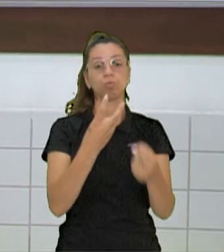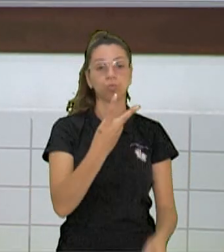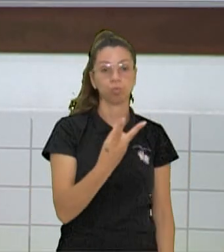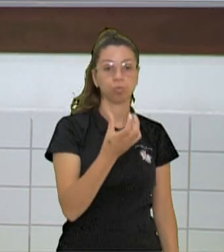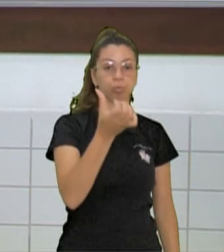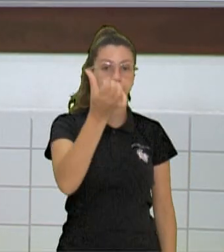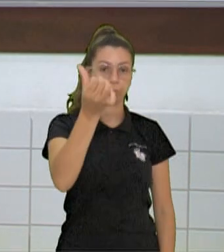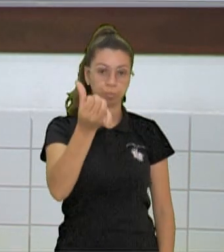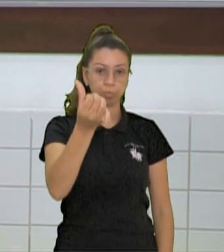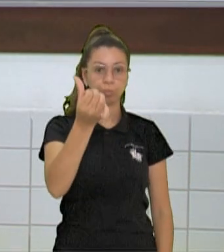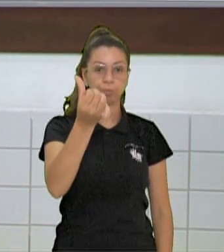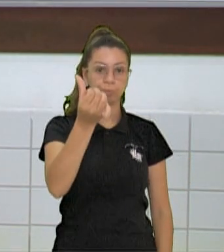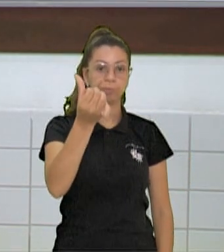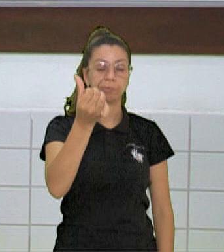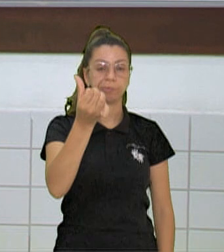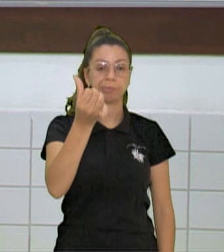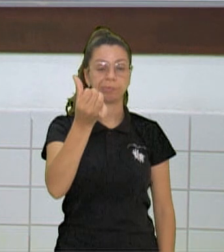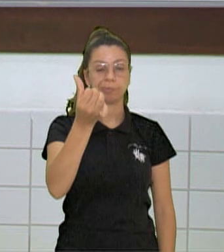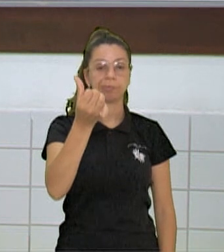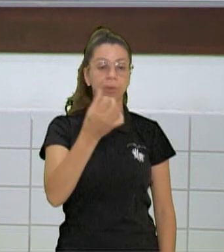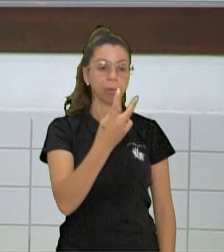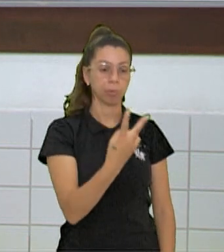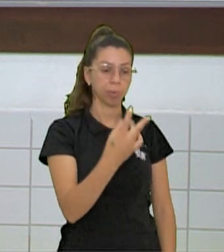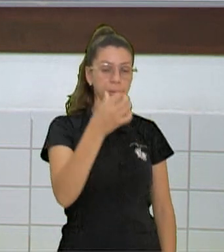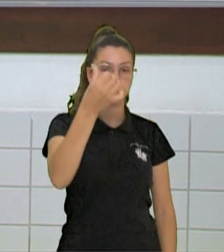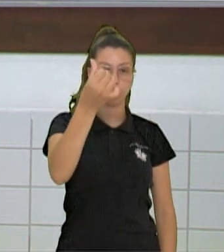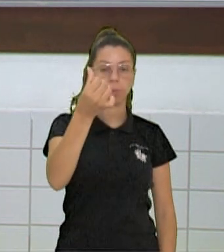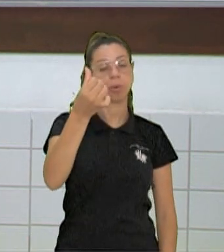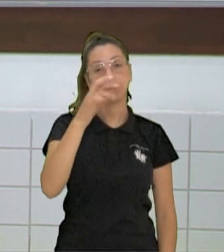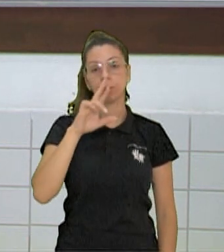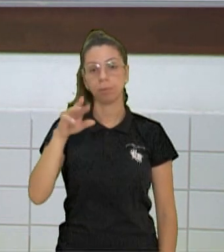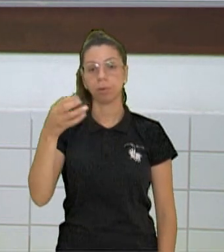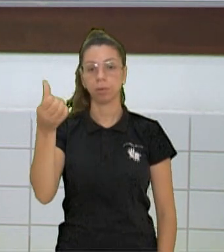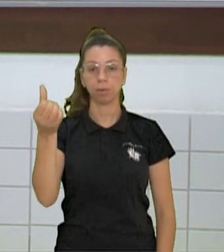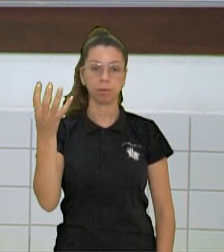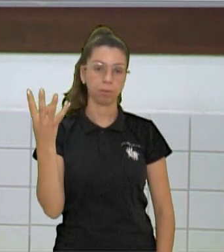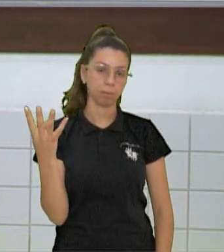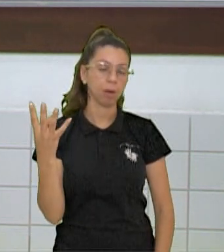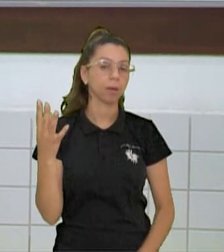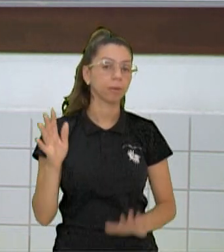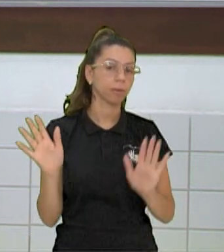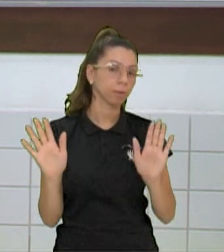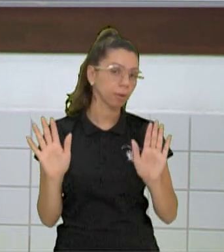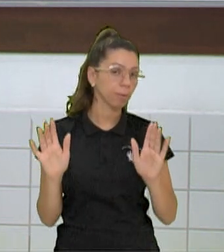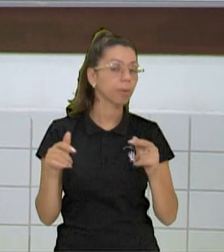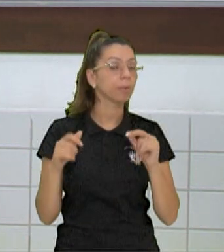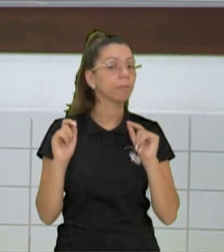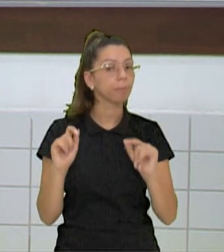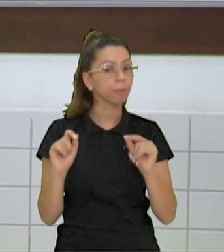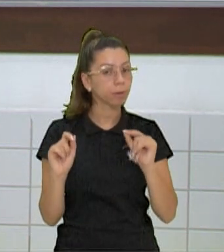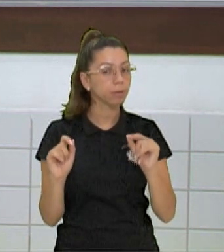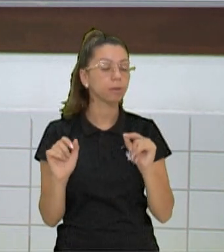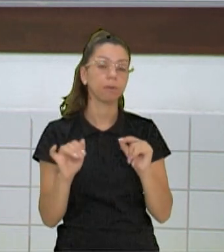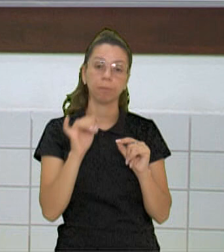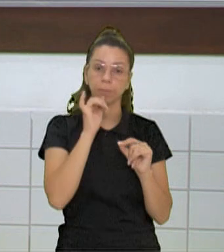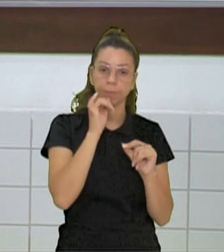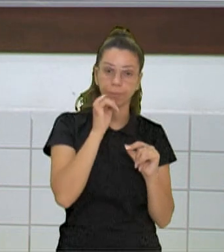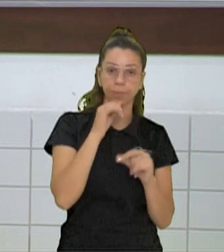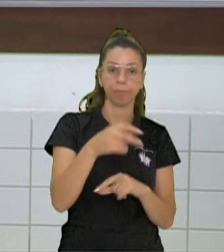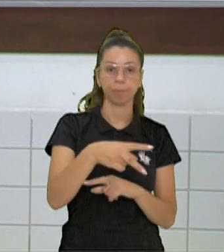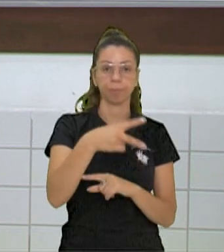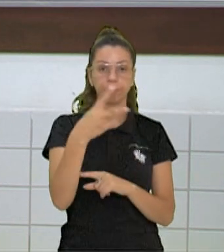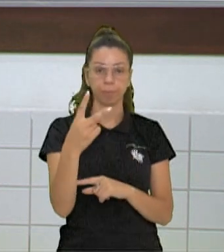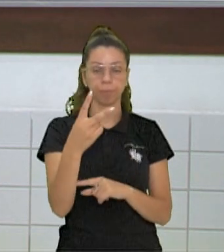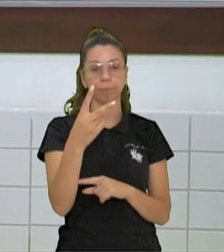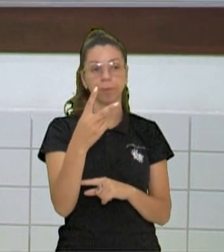a 6. 2 elevado a 6 dá 64. E quanto, olha só, quando eu igualo 2 elevado a 6 a 2 elevado